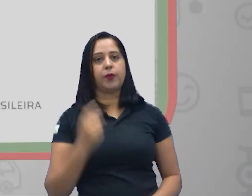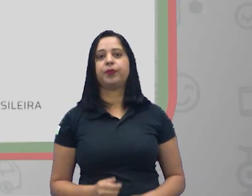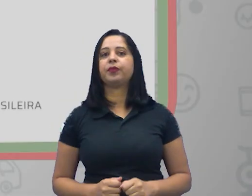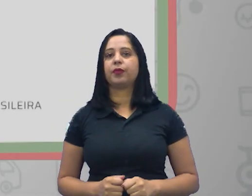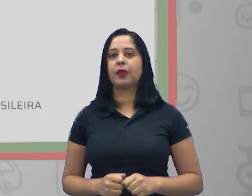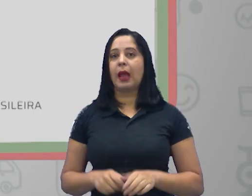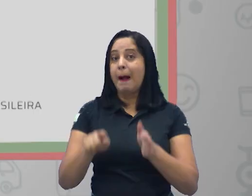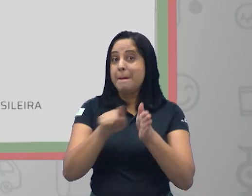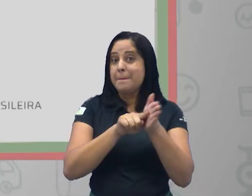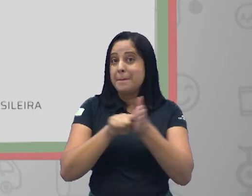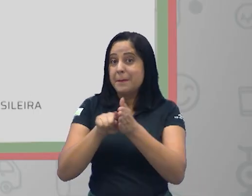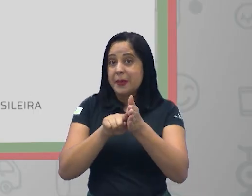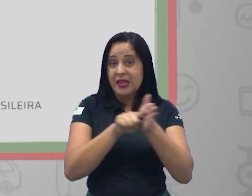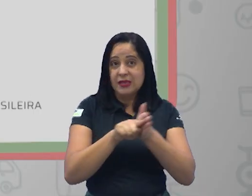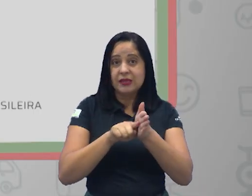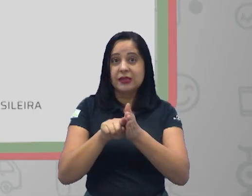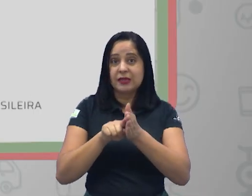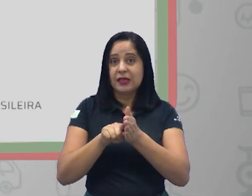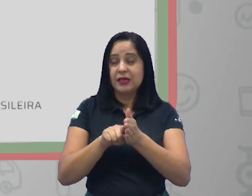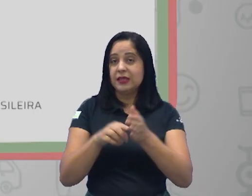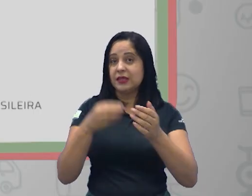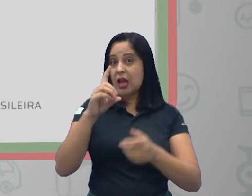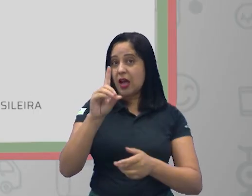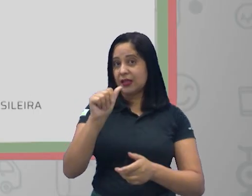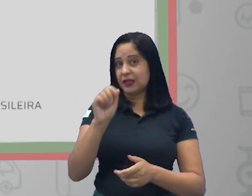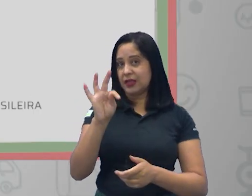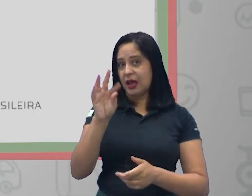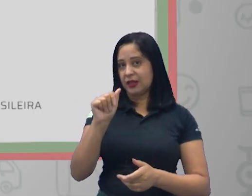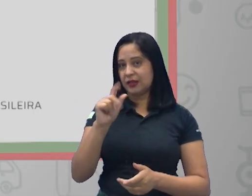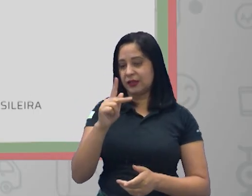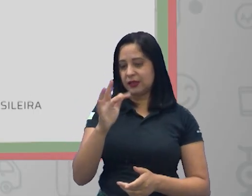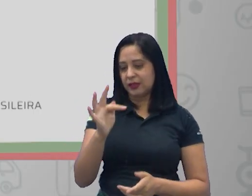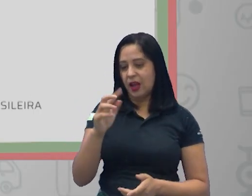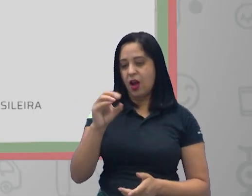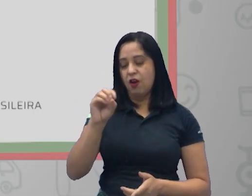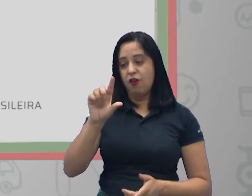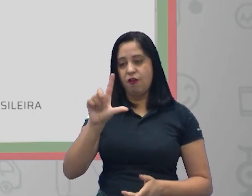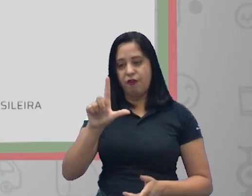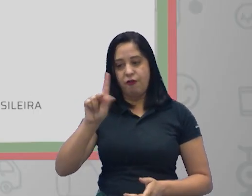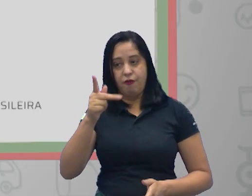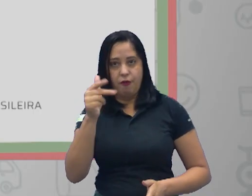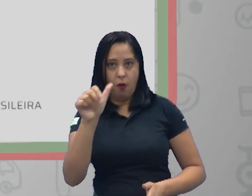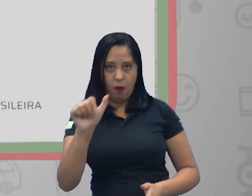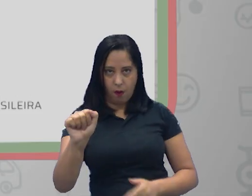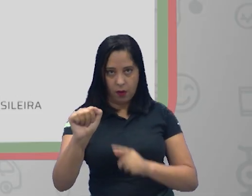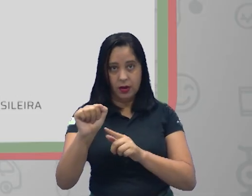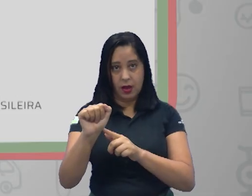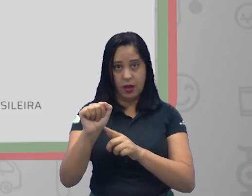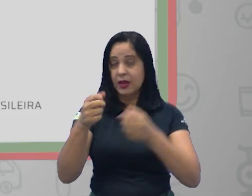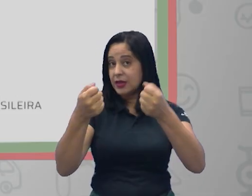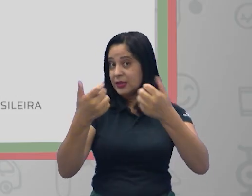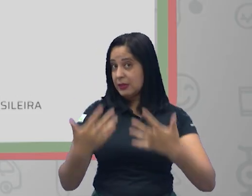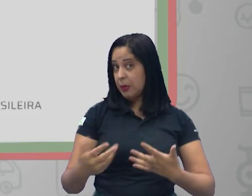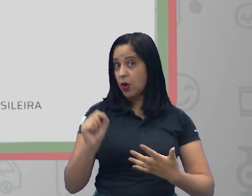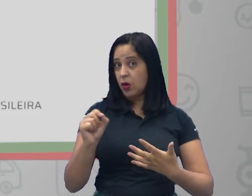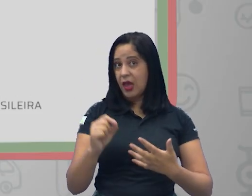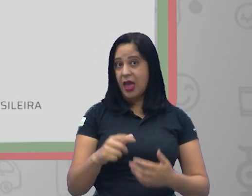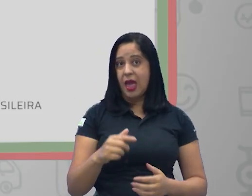uma recente pesquisa do Datafolha, encomendada pela Sociedade Vegetariana Brasileira, cerca